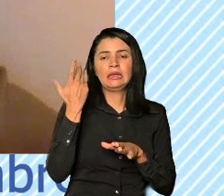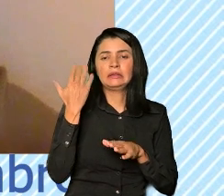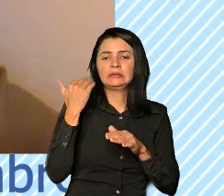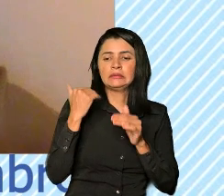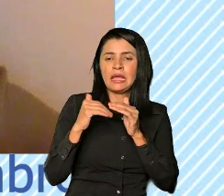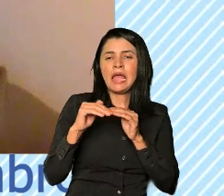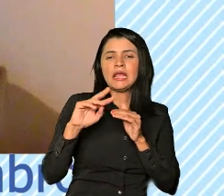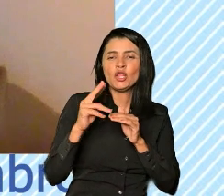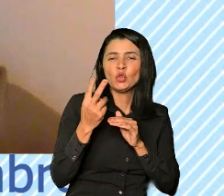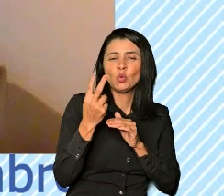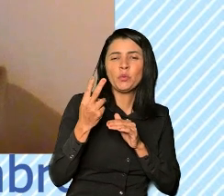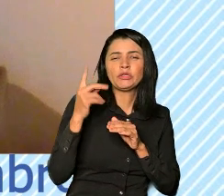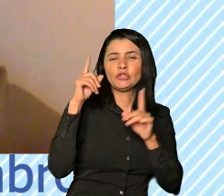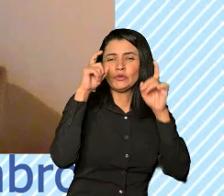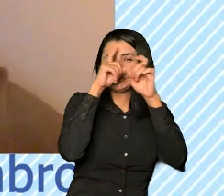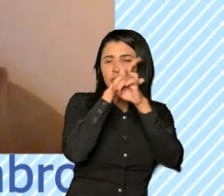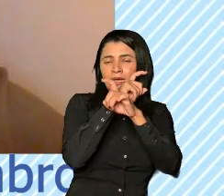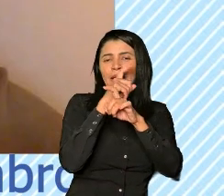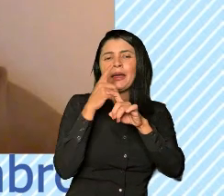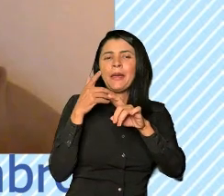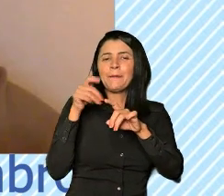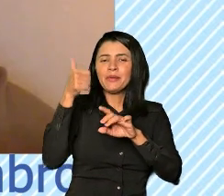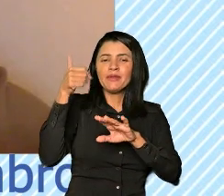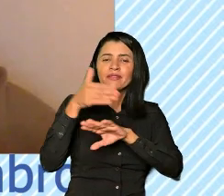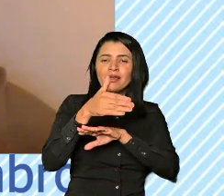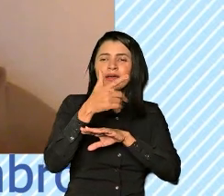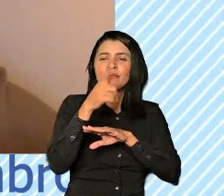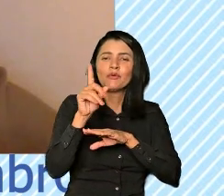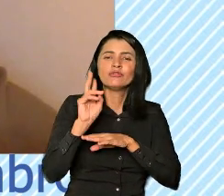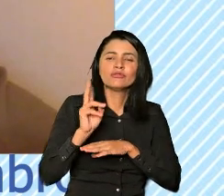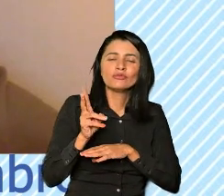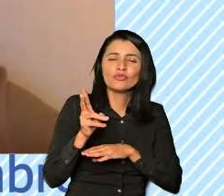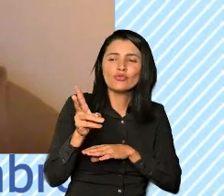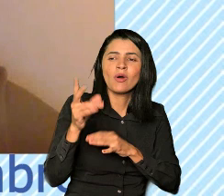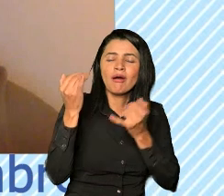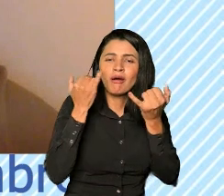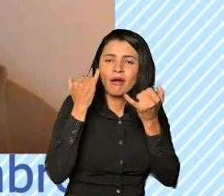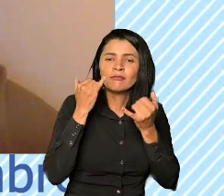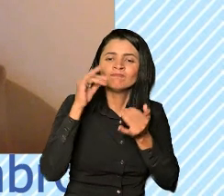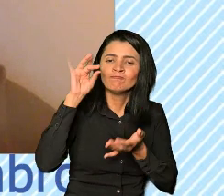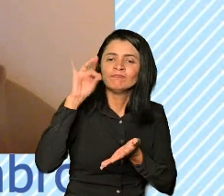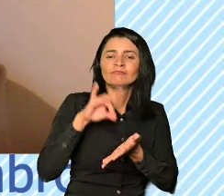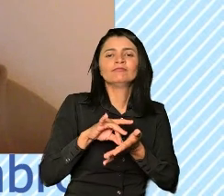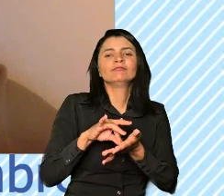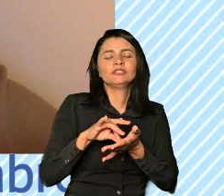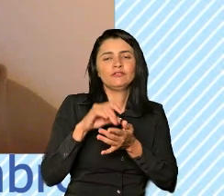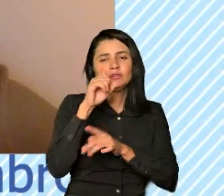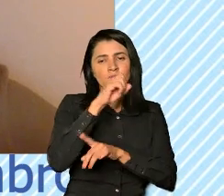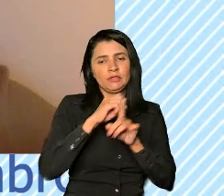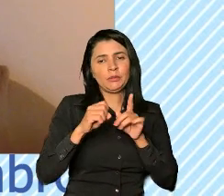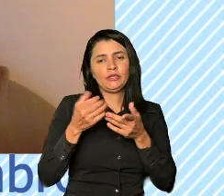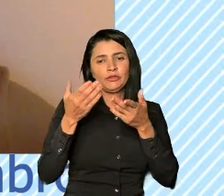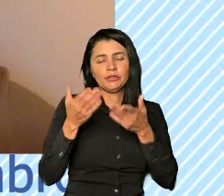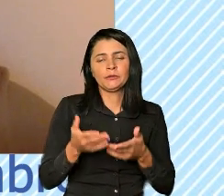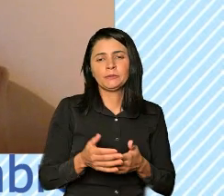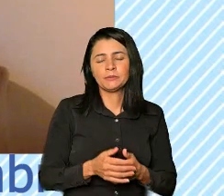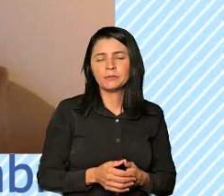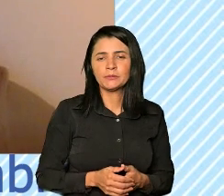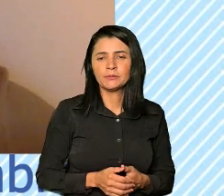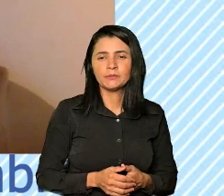essa dupla dificuldade de primeiro adentrar e depois adentrar de uma maneira que seja efetiva, socialmente falando. Então, acho